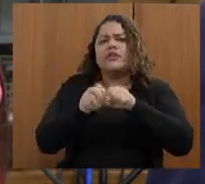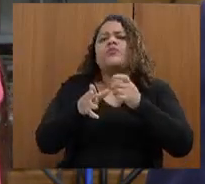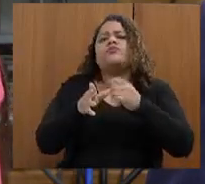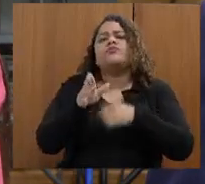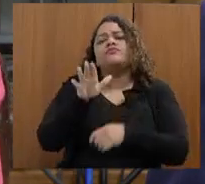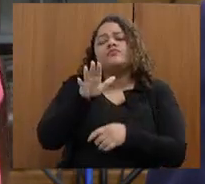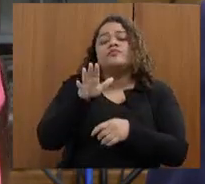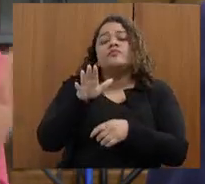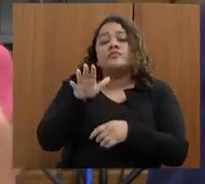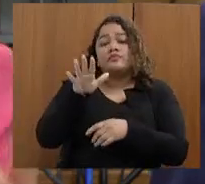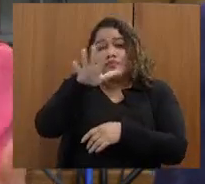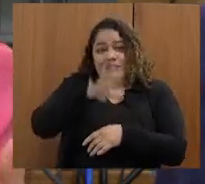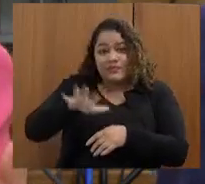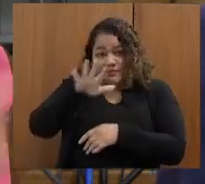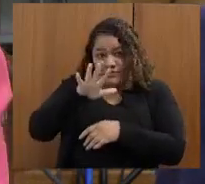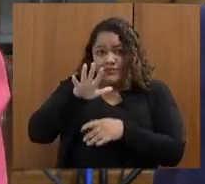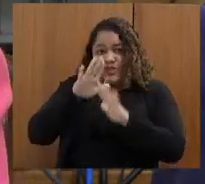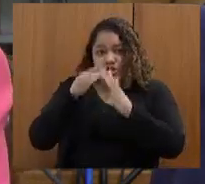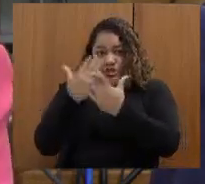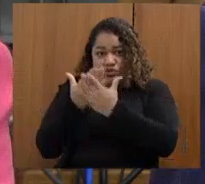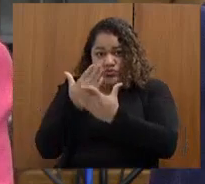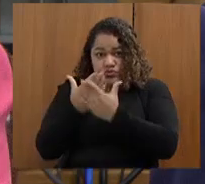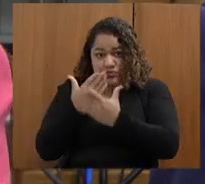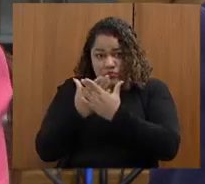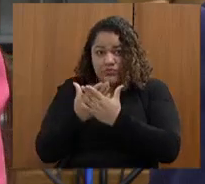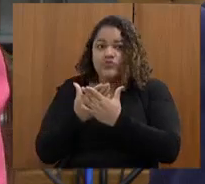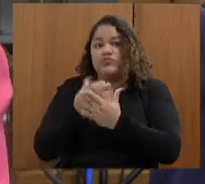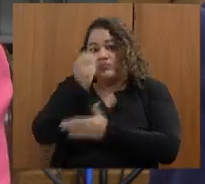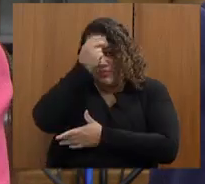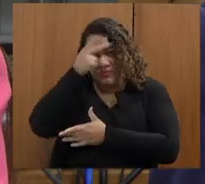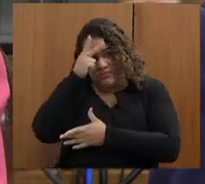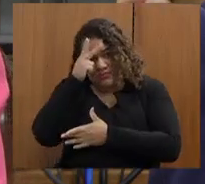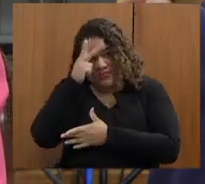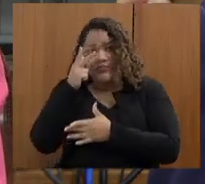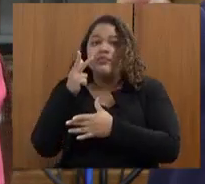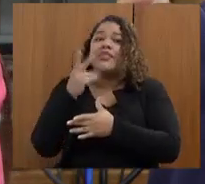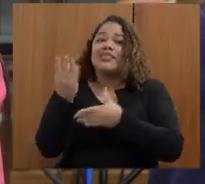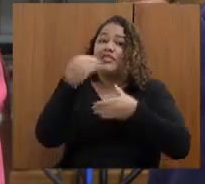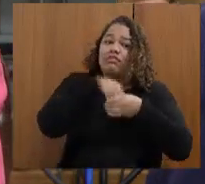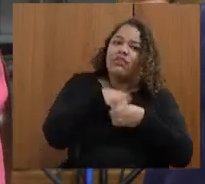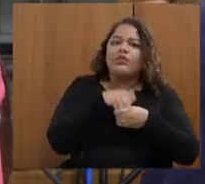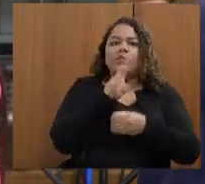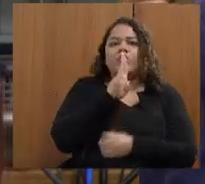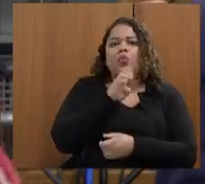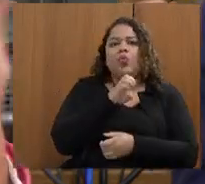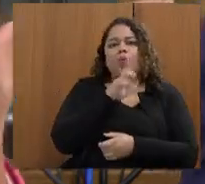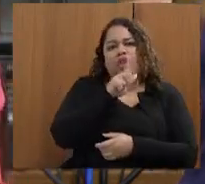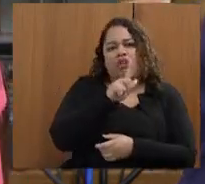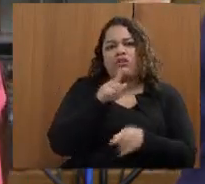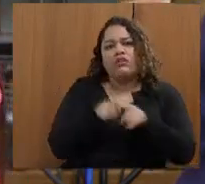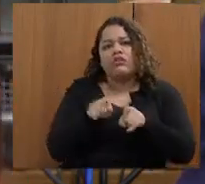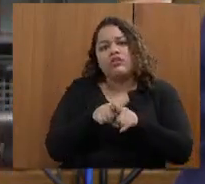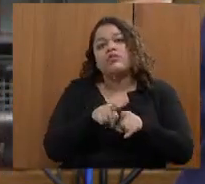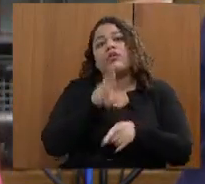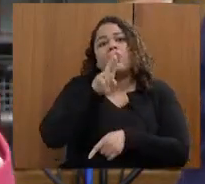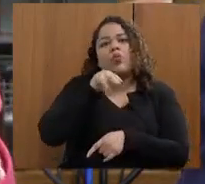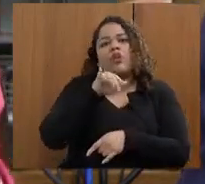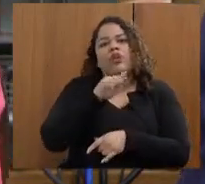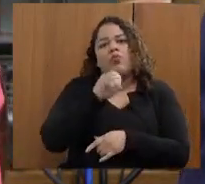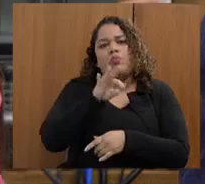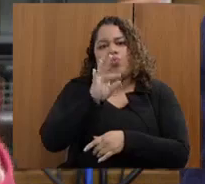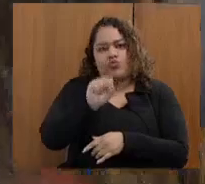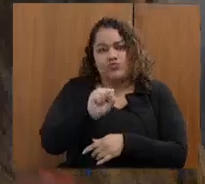municipalizadas pela weng e pela unimontes E aí eu gostaria de saber esses cursos seriam especialização em alfabetização